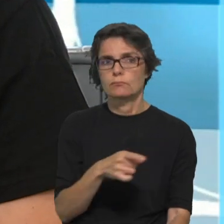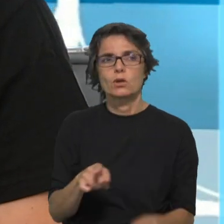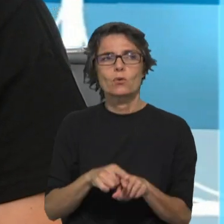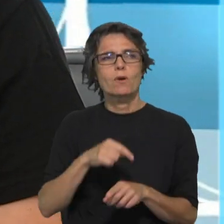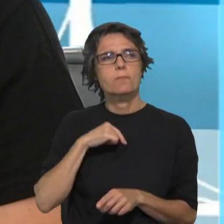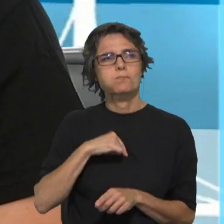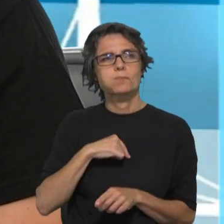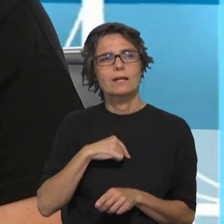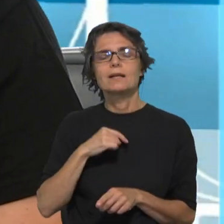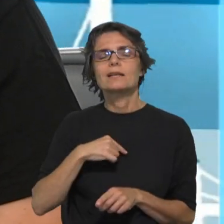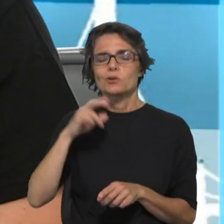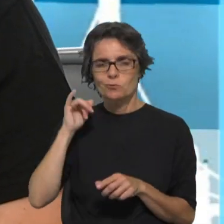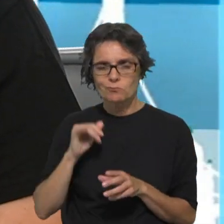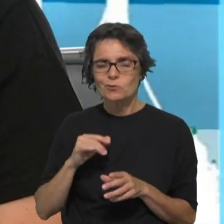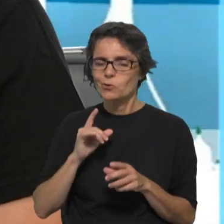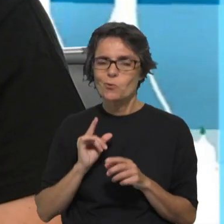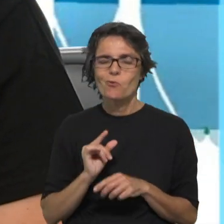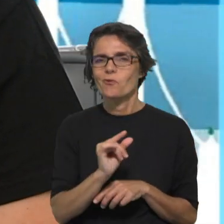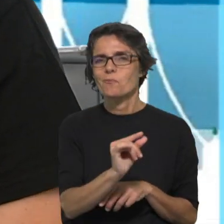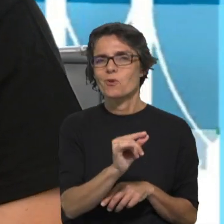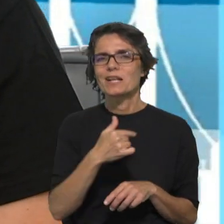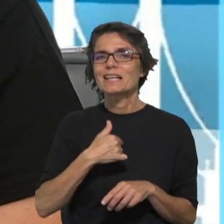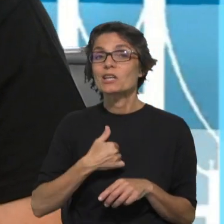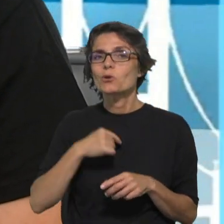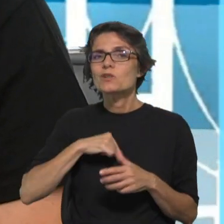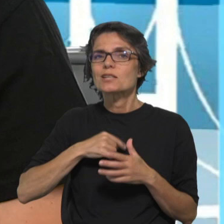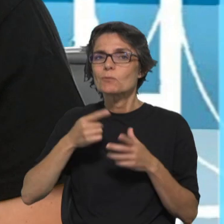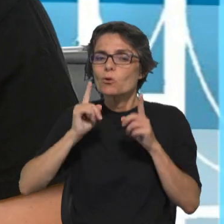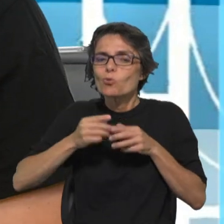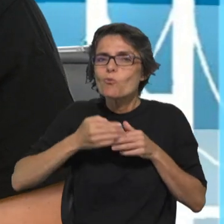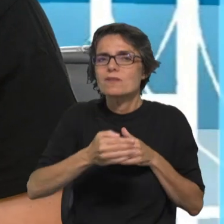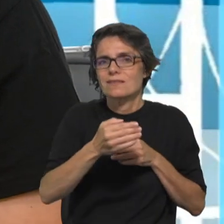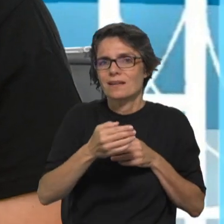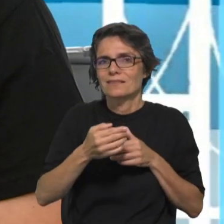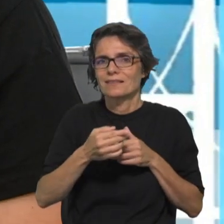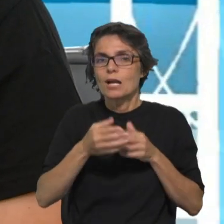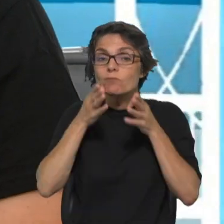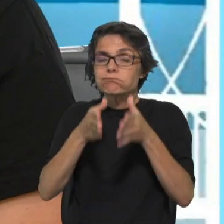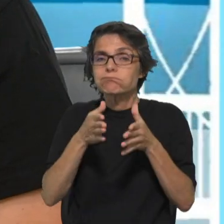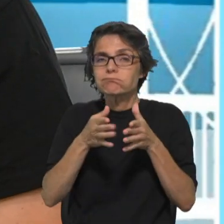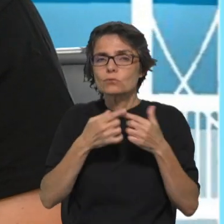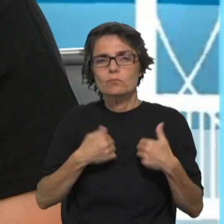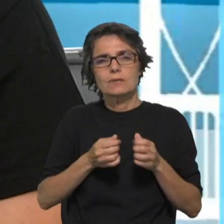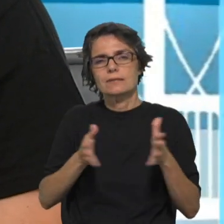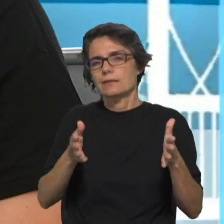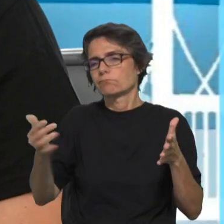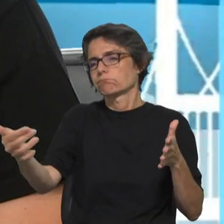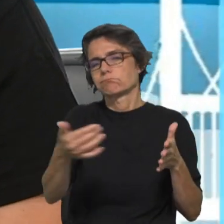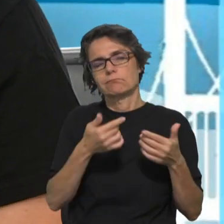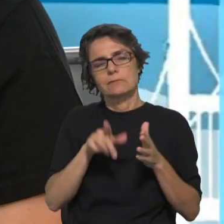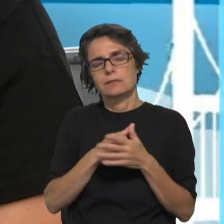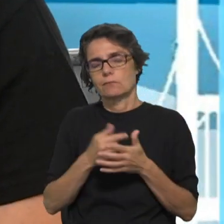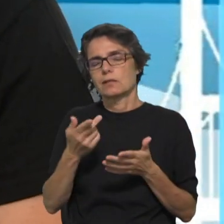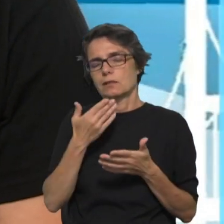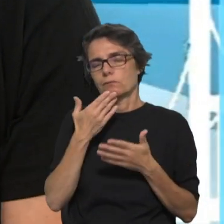um bocadinho pequenino, focado no essencial, mas também de coração aberto para receber tanta coisa. E realmente tenho